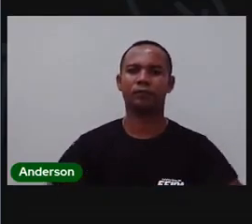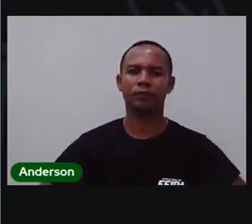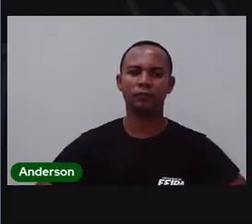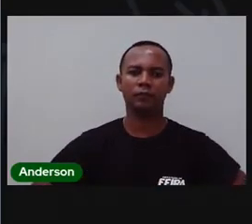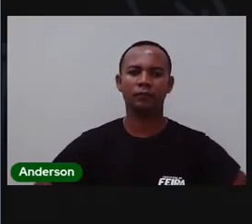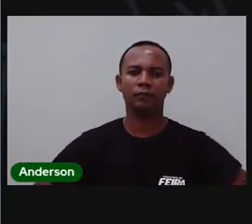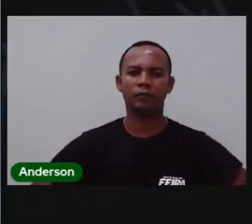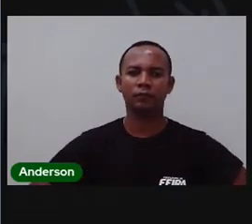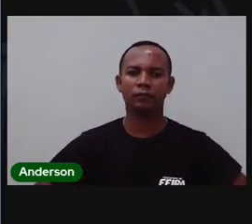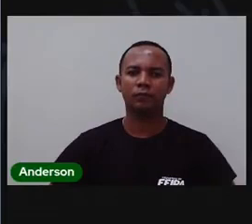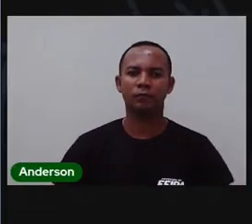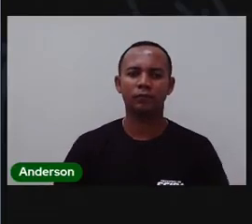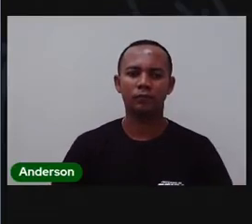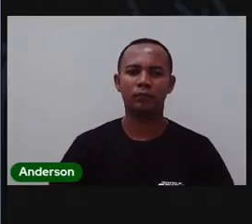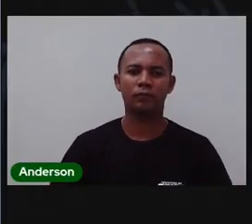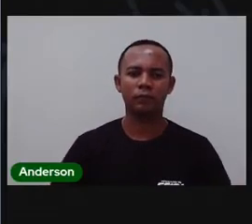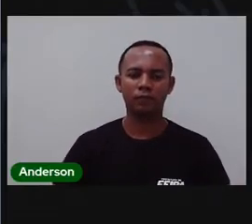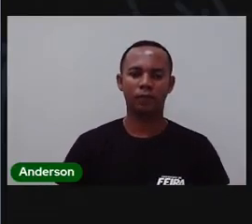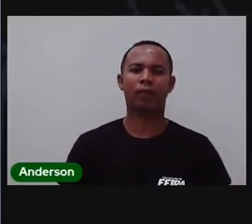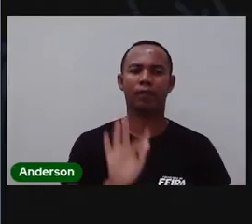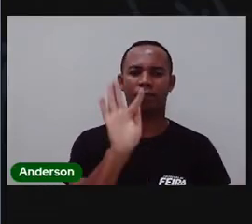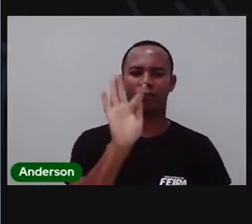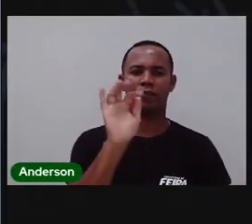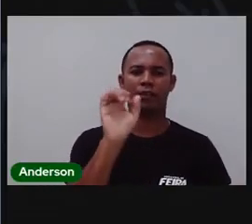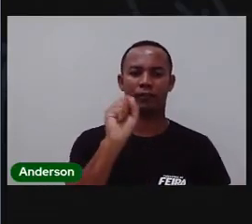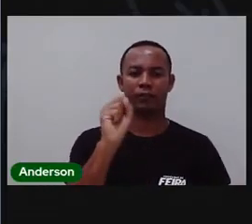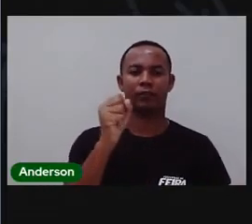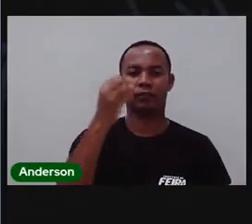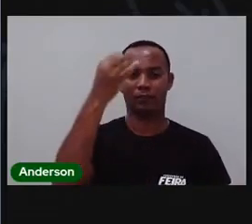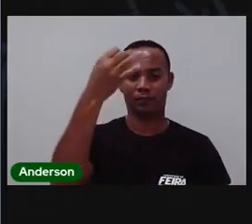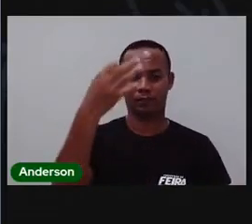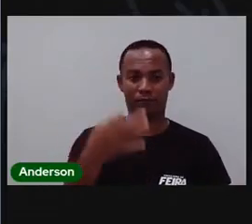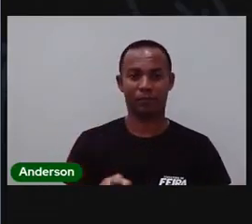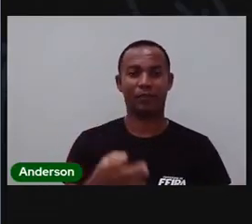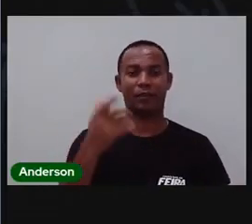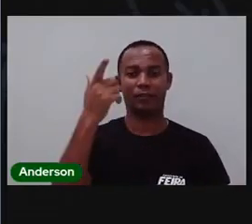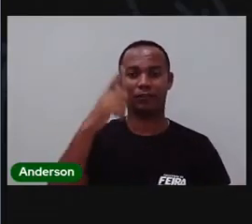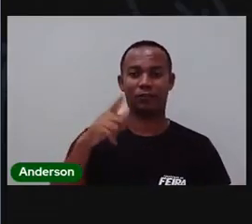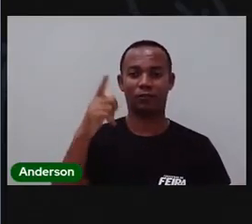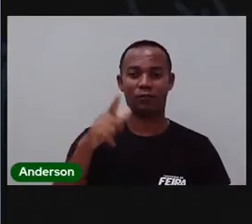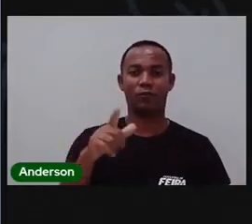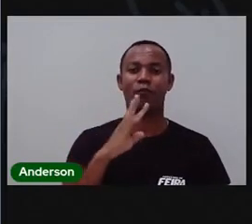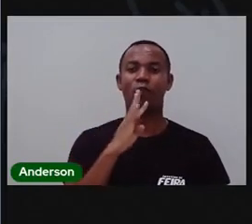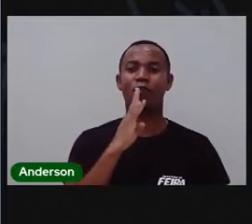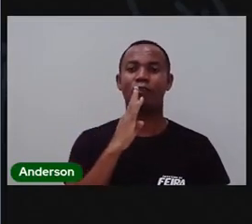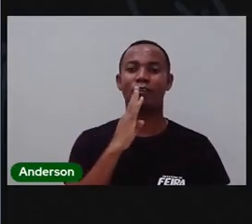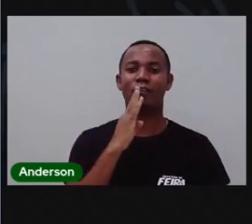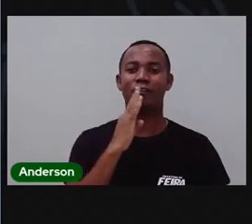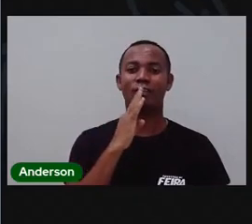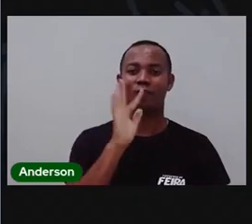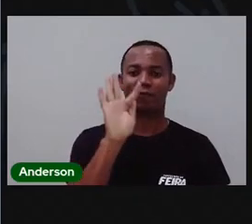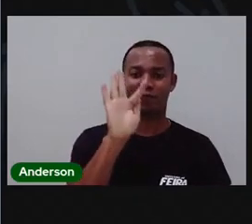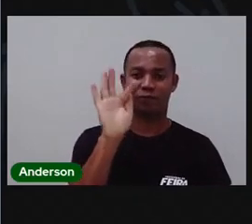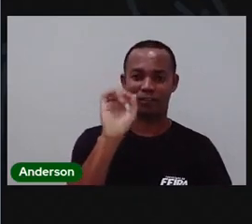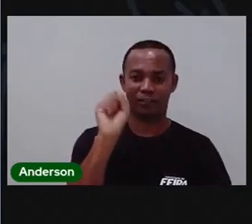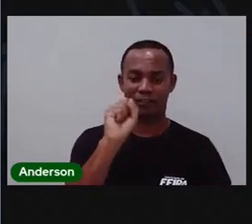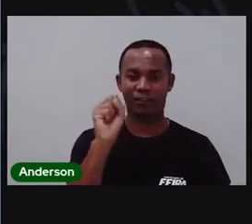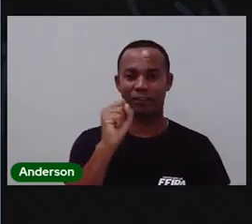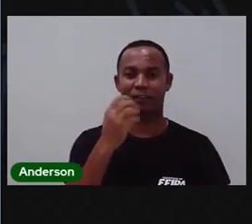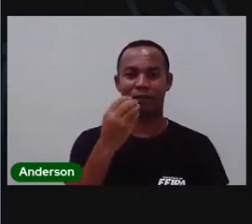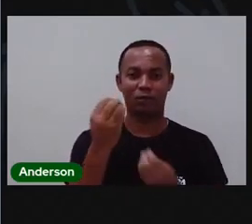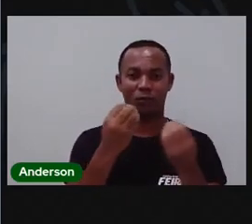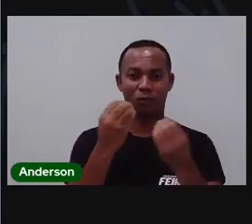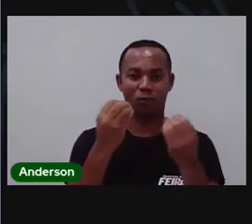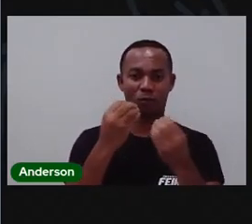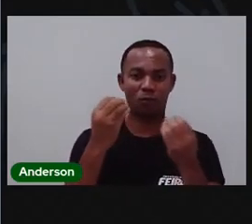a falar mais uma vez sobre Feira de Santana. Conhecendo Feira de Santana, né? A Princesa do